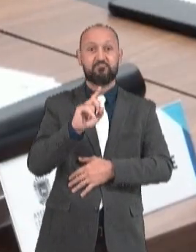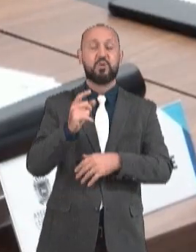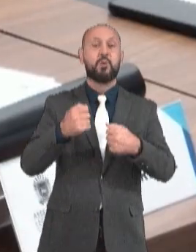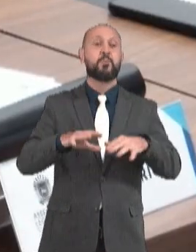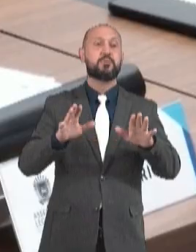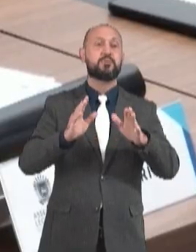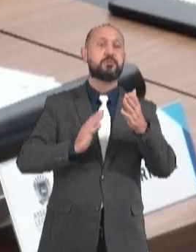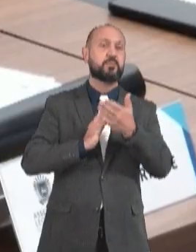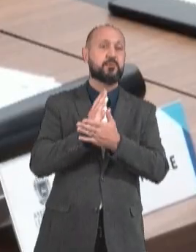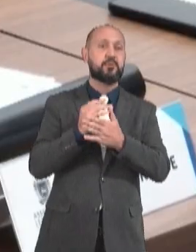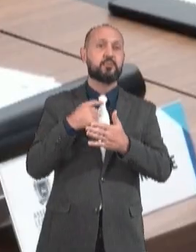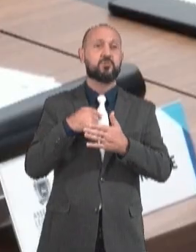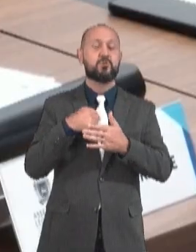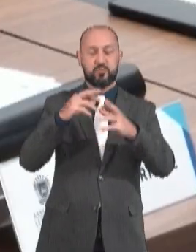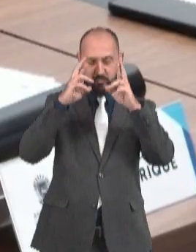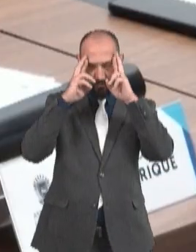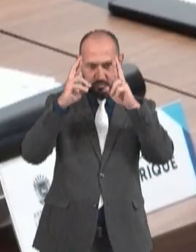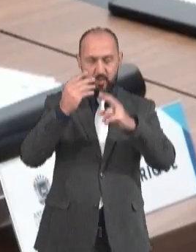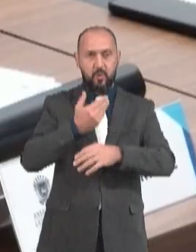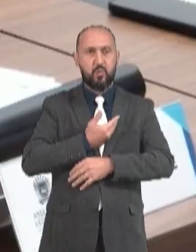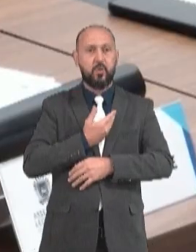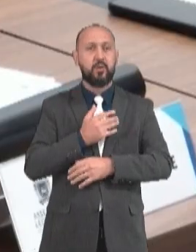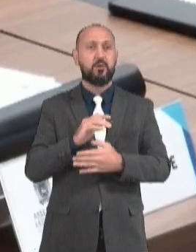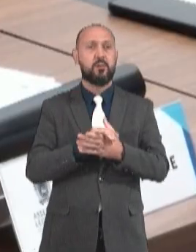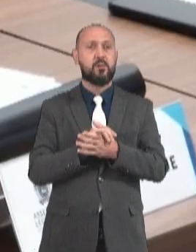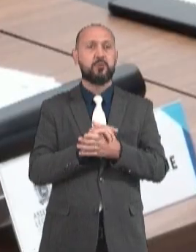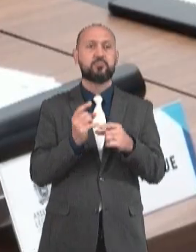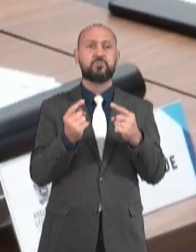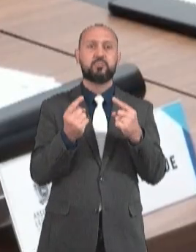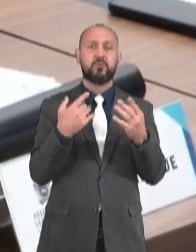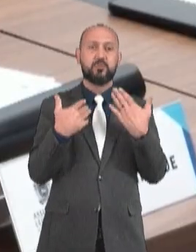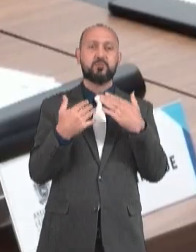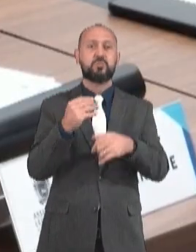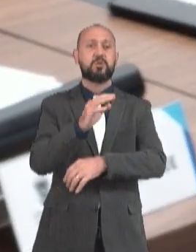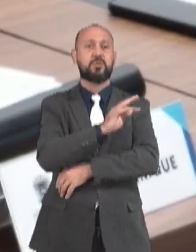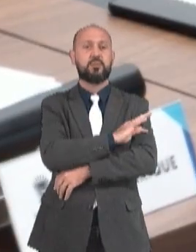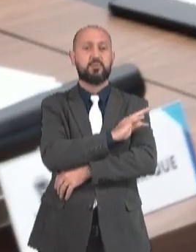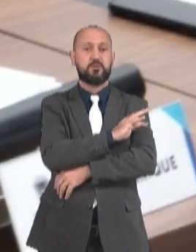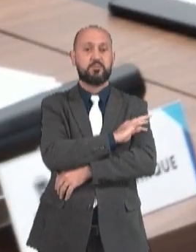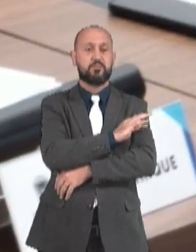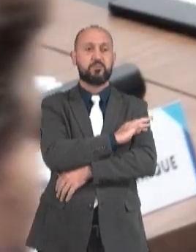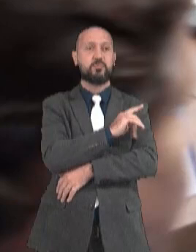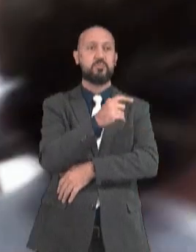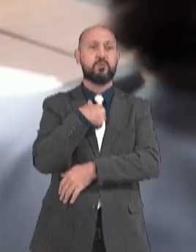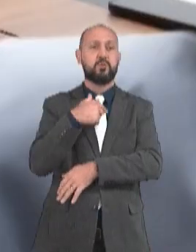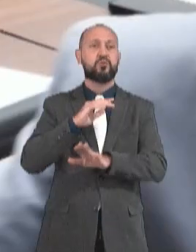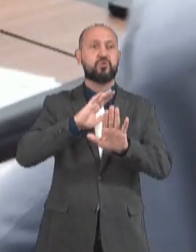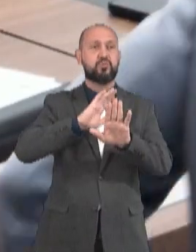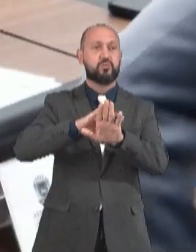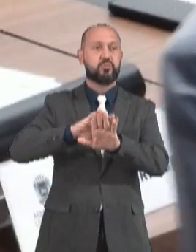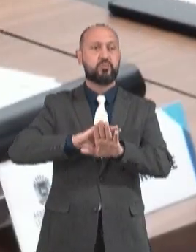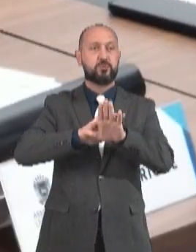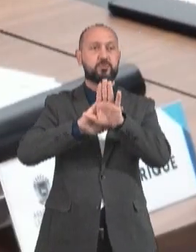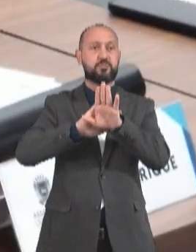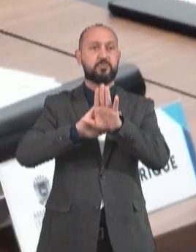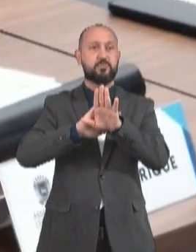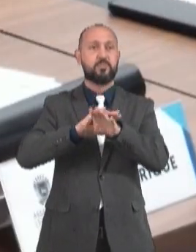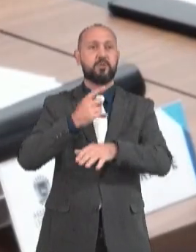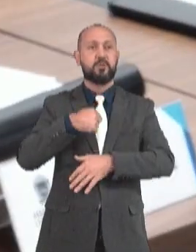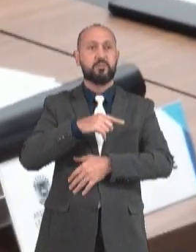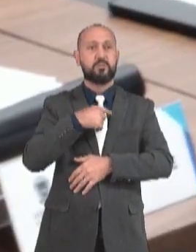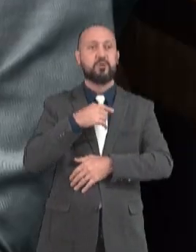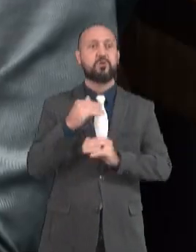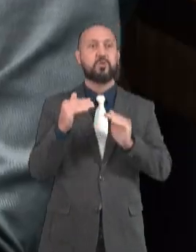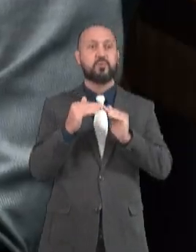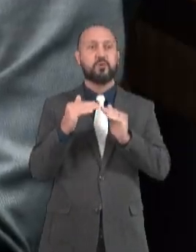não merece ser aprovado, e com todo o respeito ao colega, são discussões técnicas ou de ideologia nossa